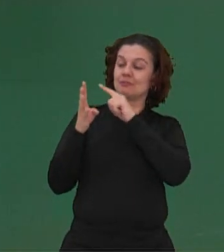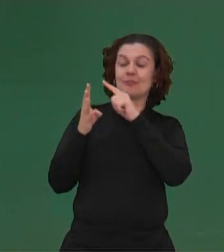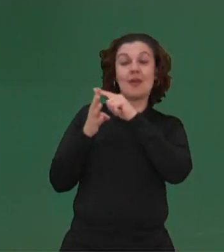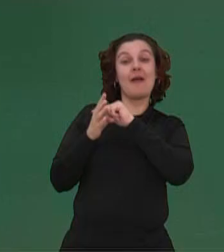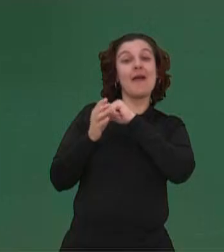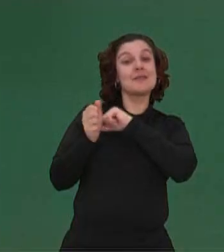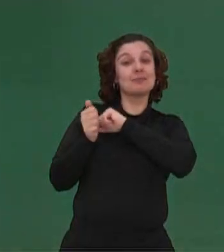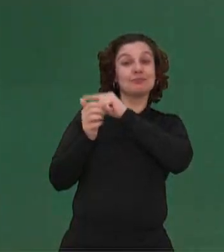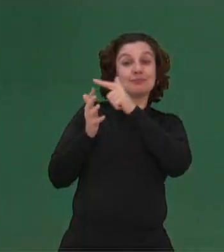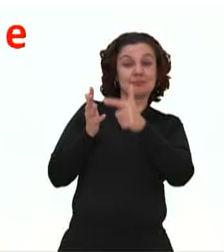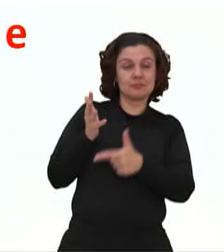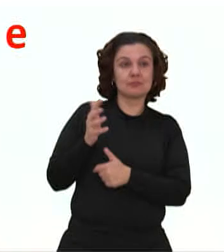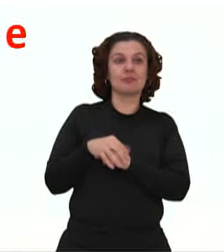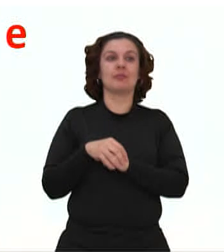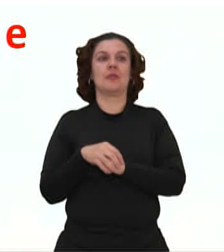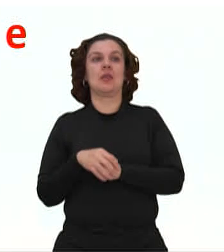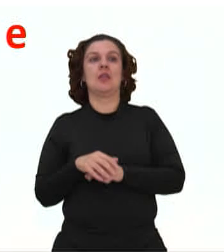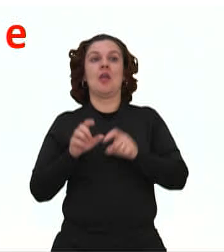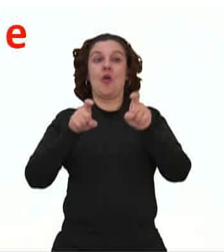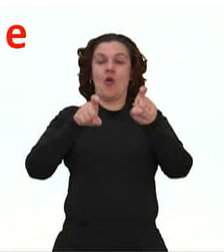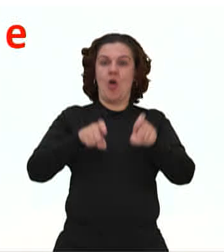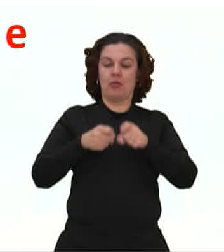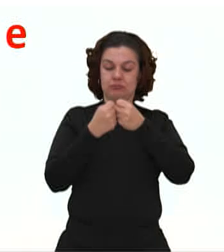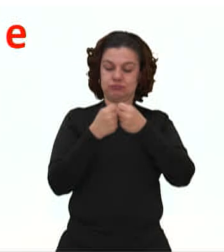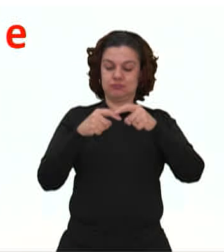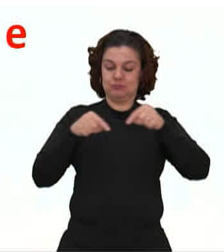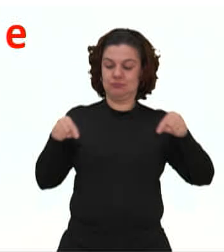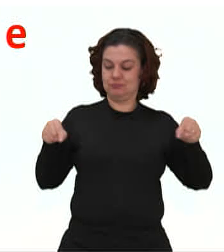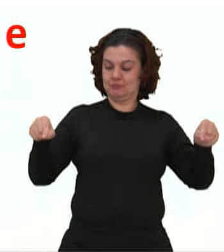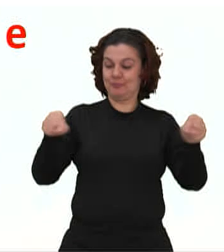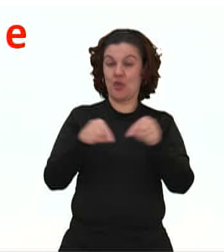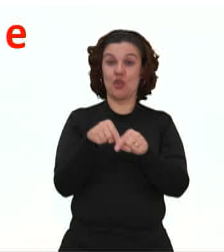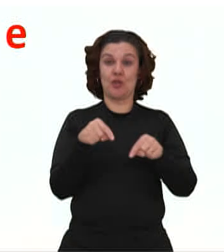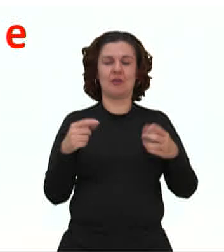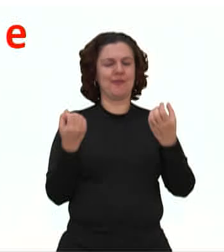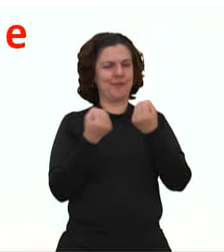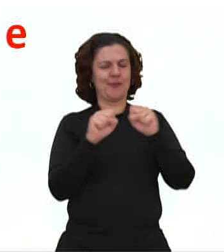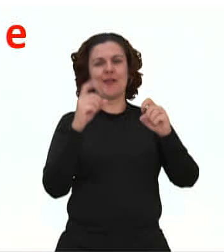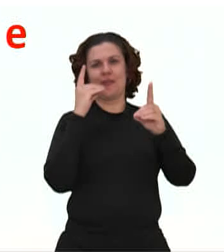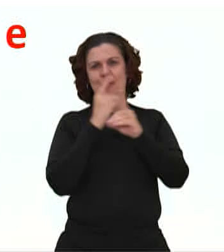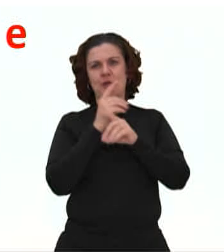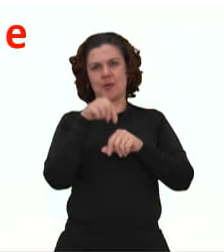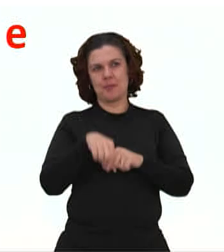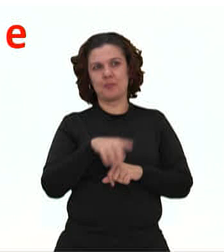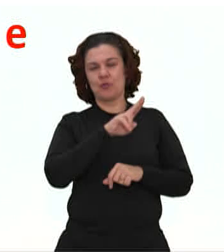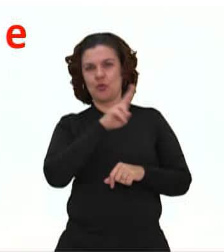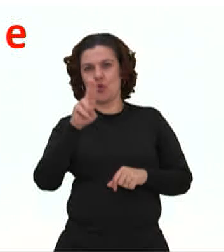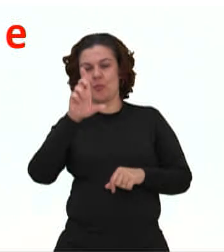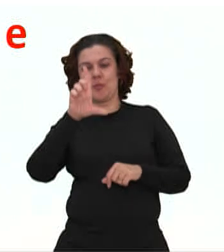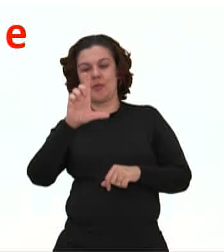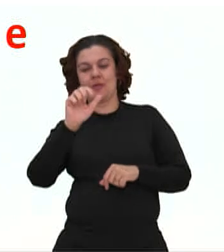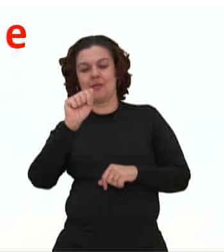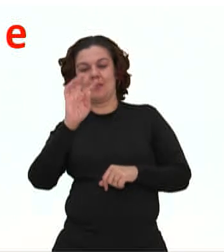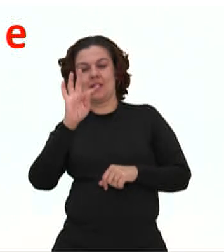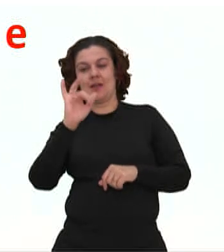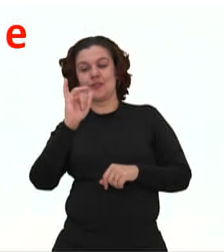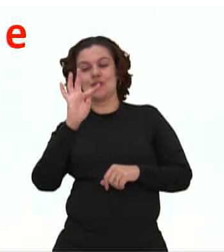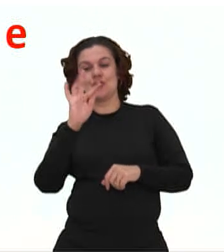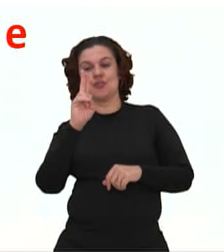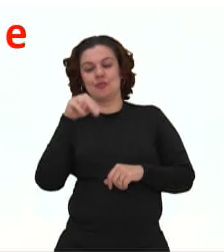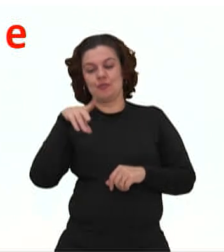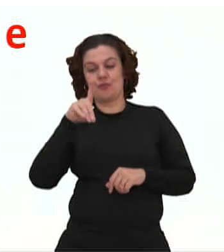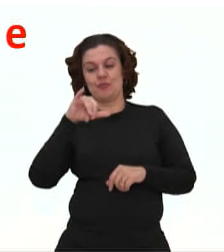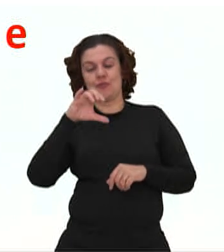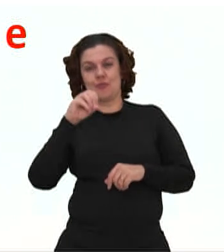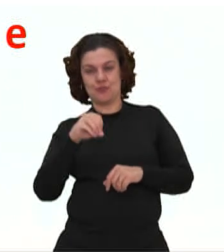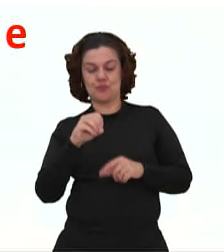características de uma plantation. Grande propriedade rural, que você encontra muitas vezes com o nome de latifúndio. Uso de